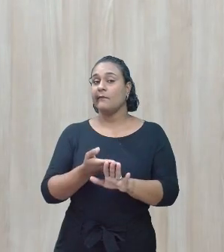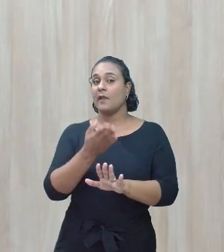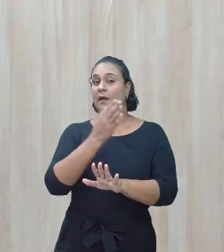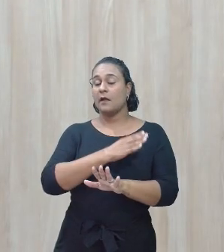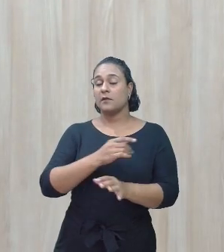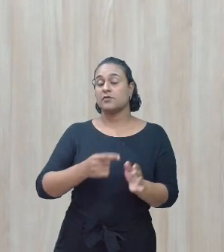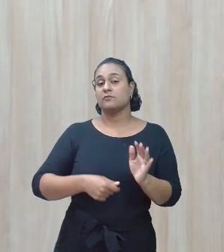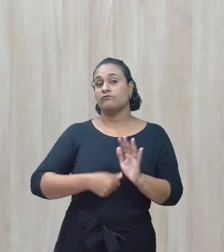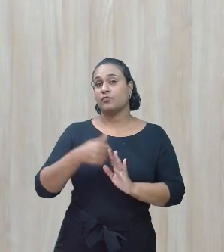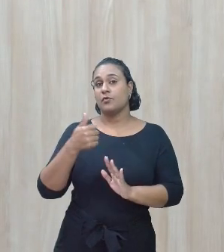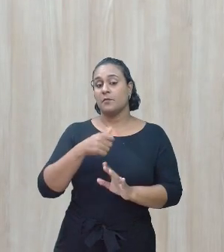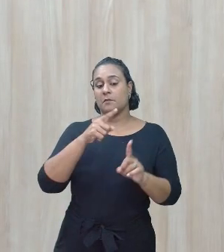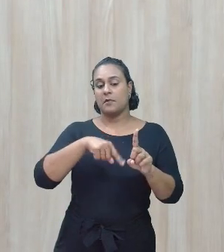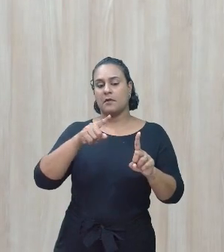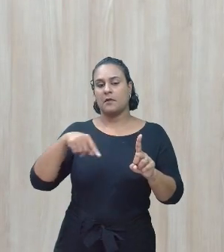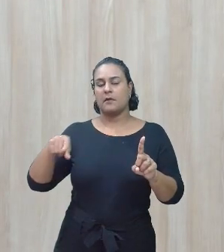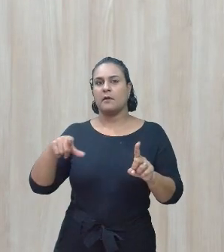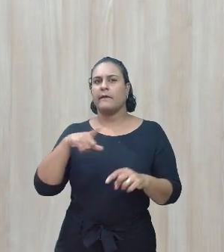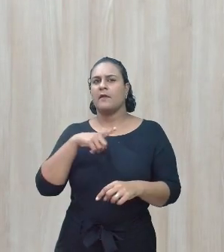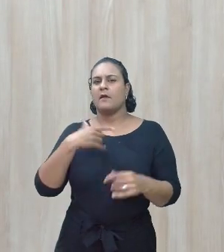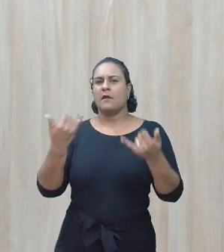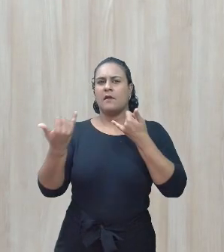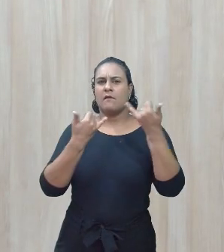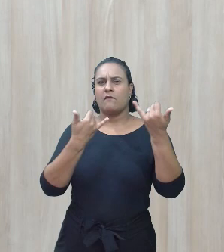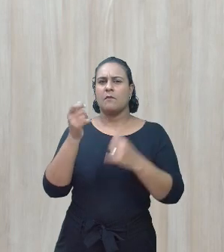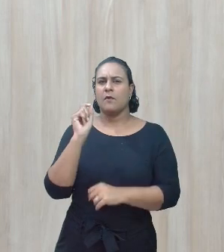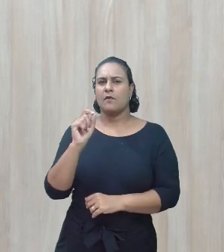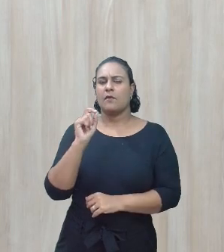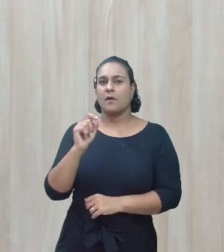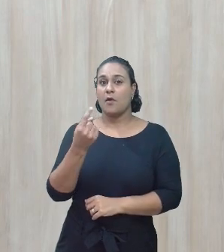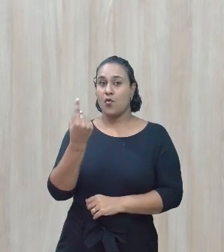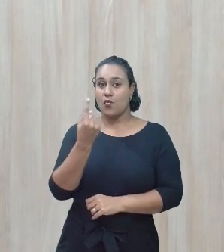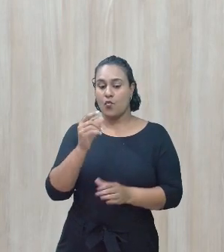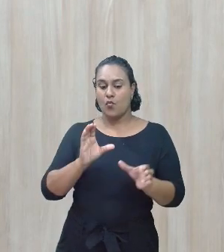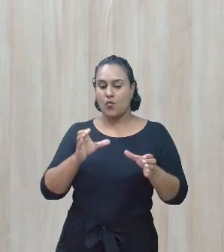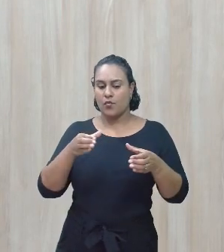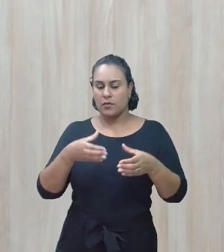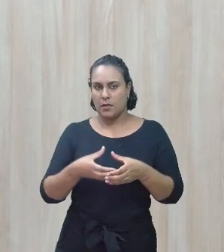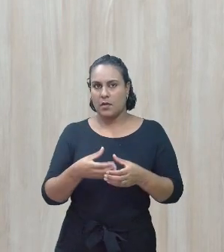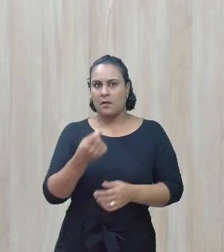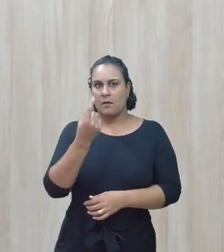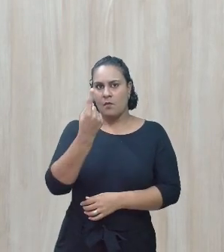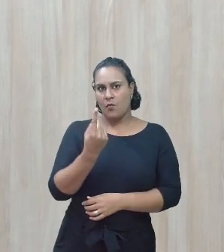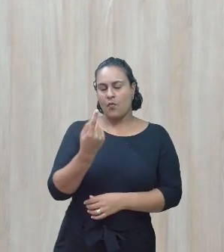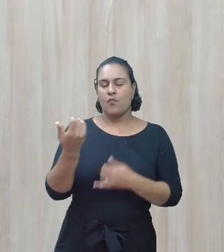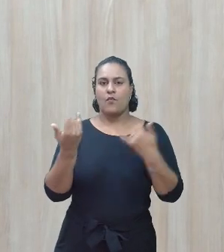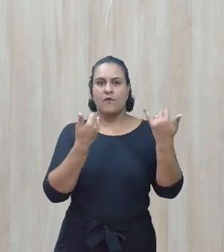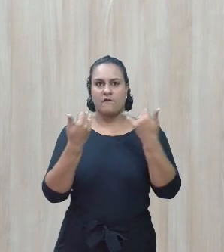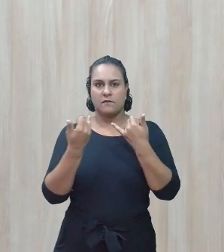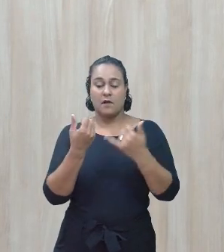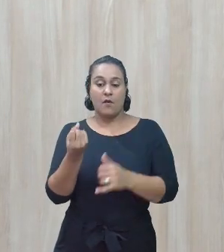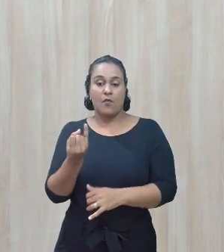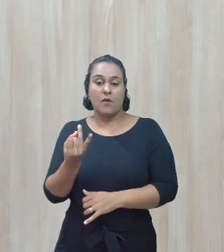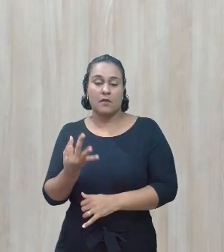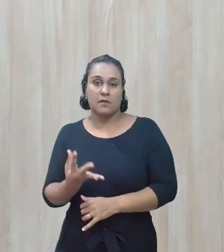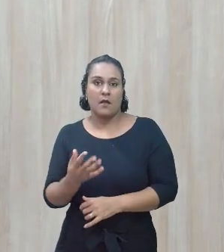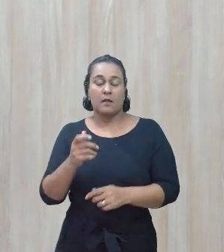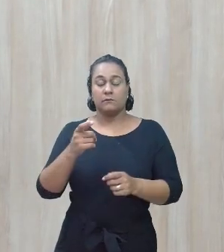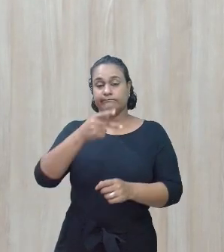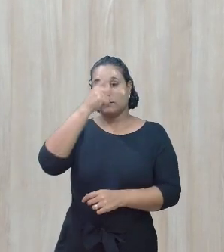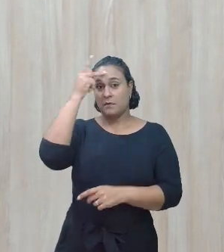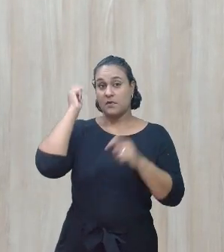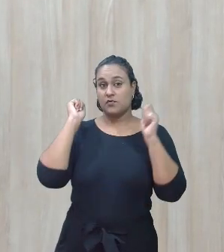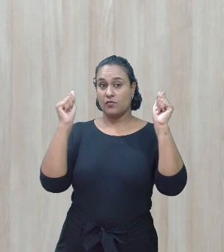primeiro gráfico, eu tinha uma informação sobre um único time, uma única informação, quantidade de torcedores. Nesse